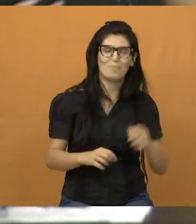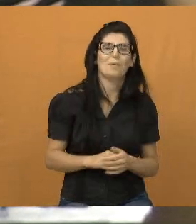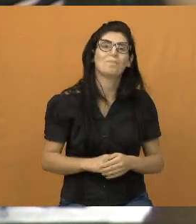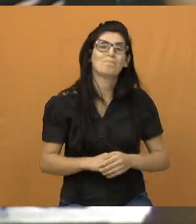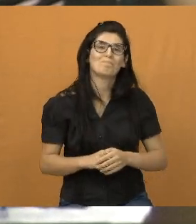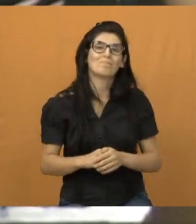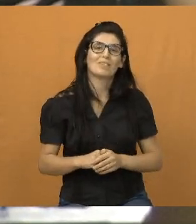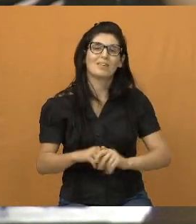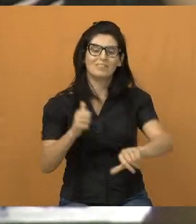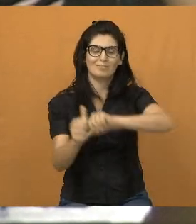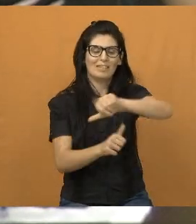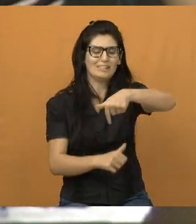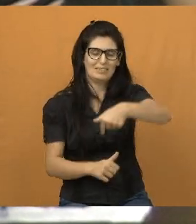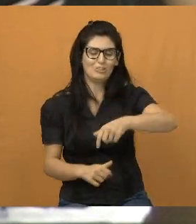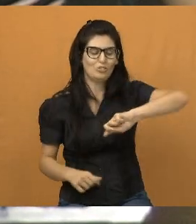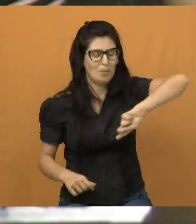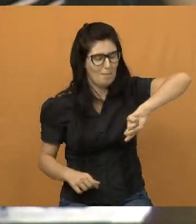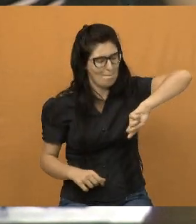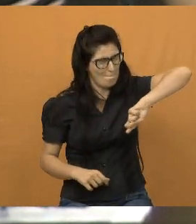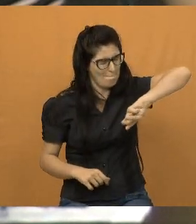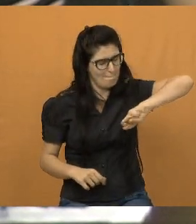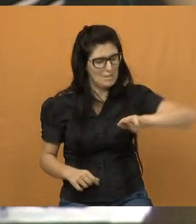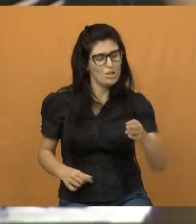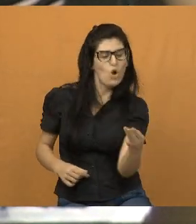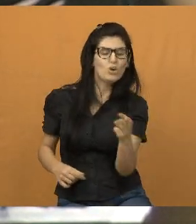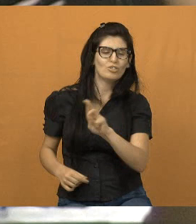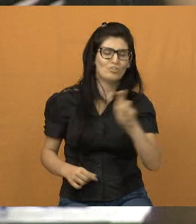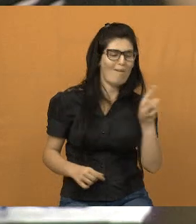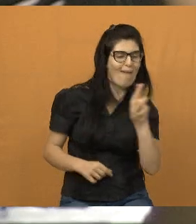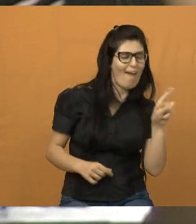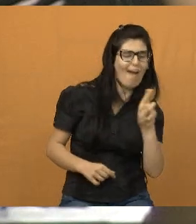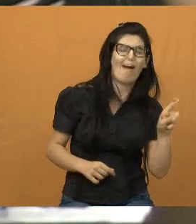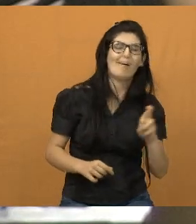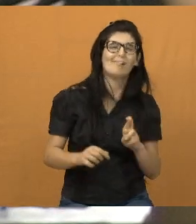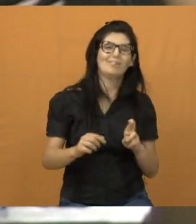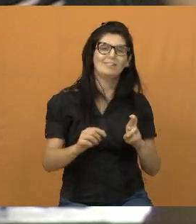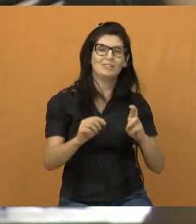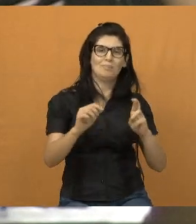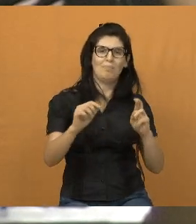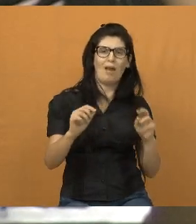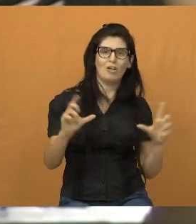7 milhões de reais, tentar fazer essa fila toda esse ano. É claro que